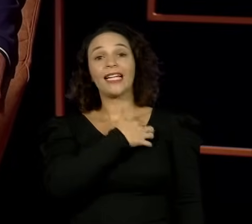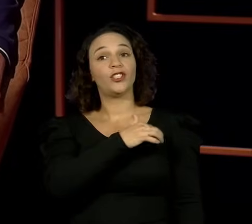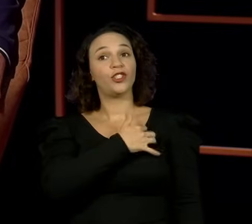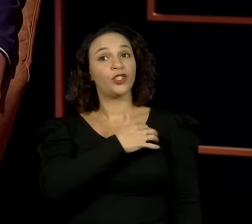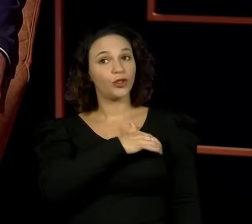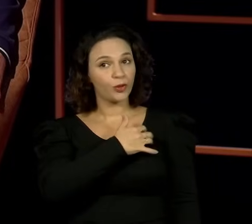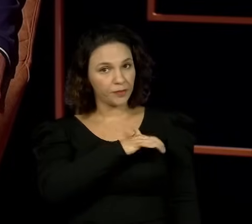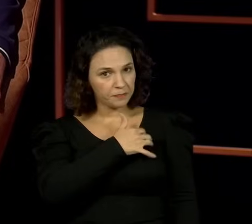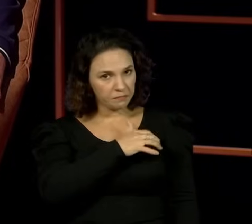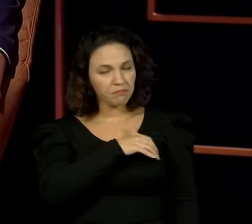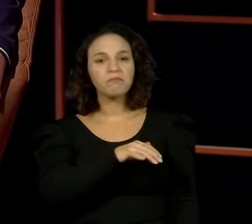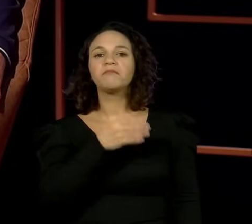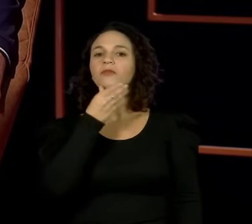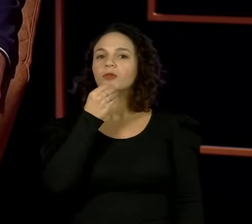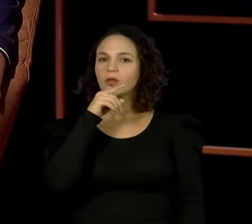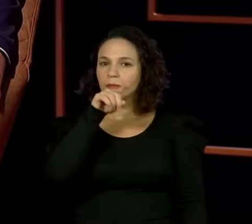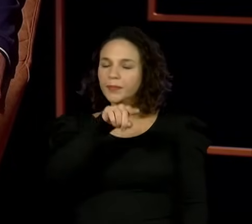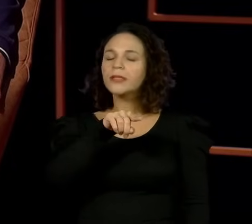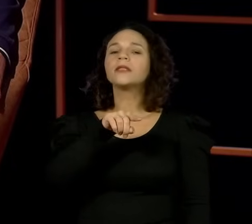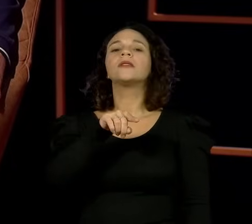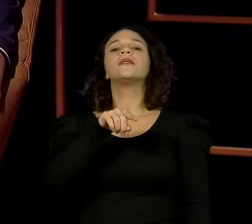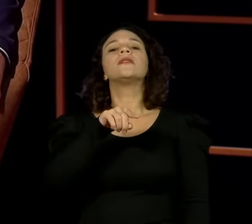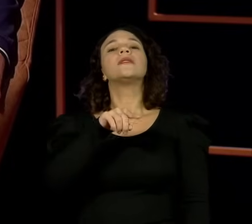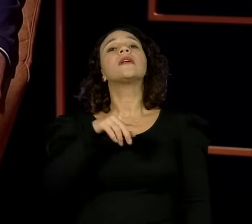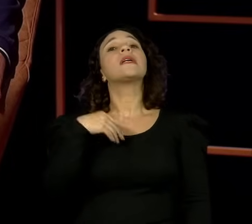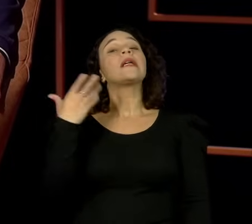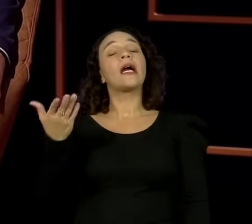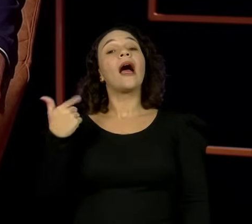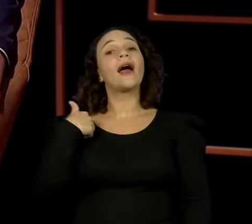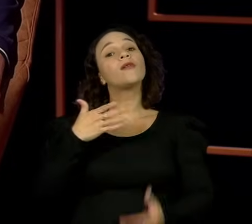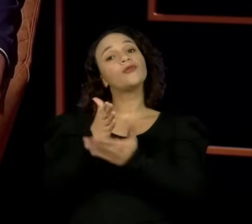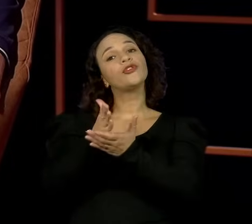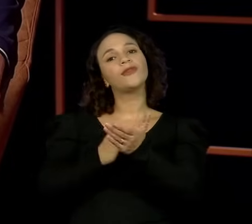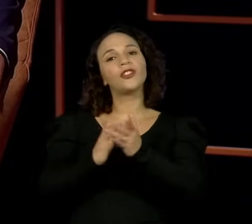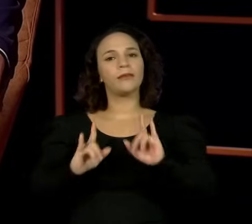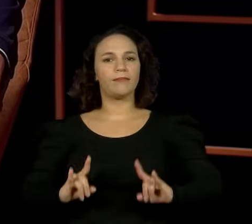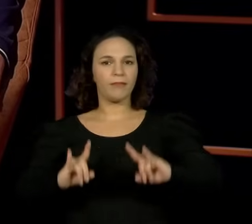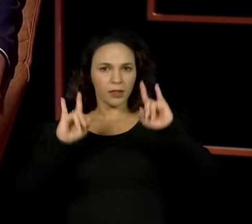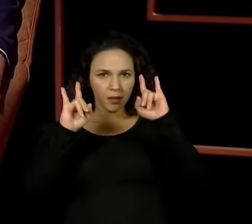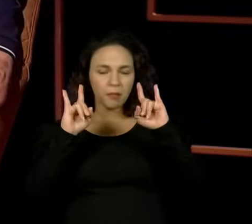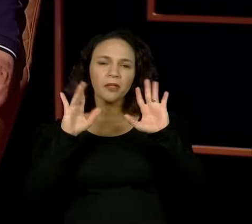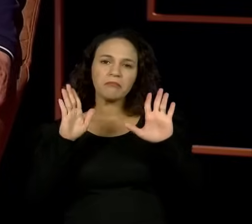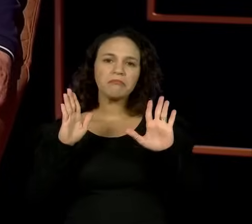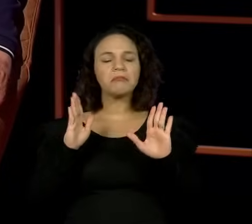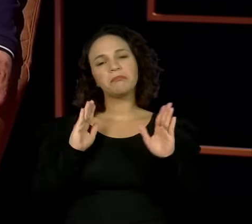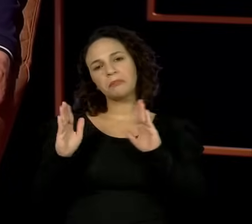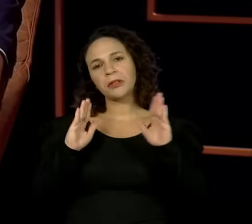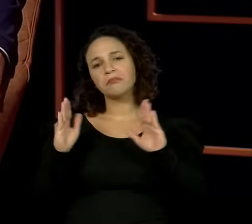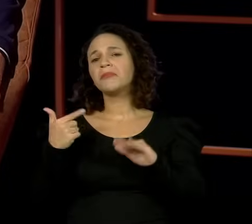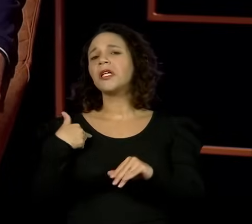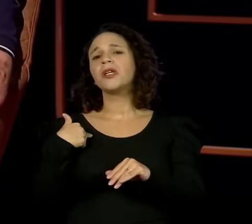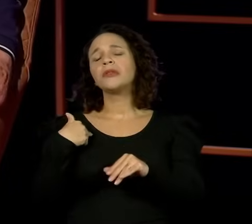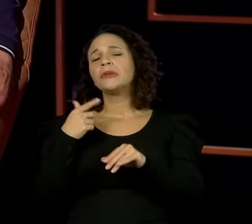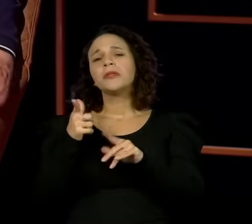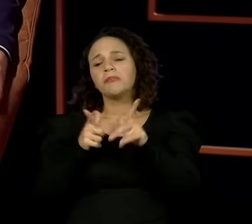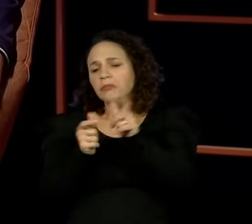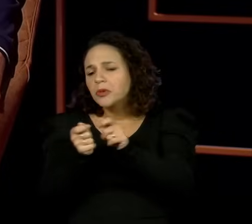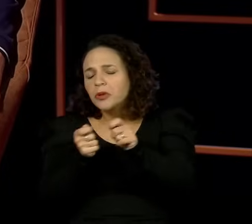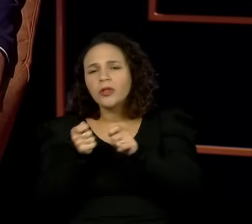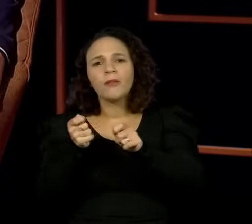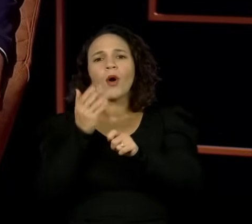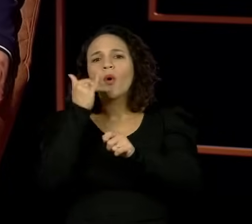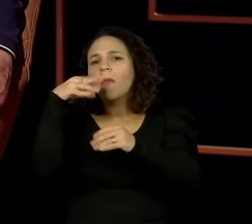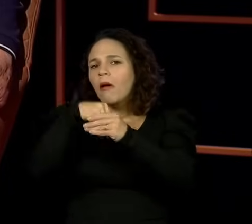argentino. E eu dividi esse apartamento um tempo. E eu gastava pouco, comia